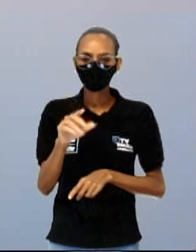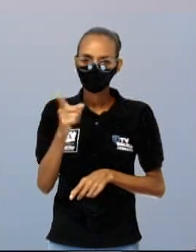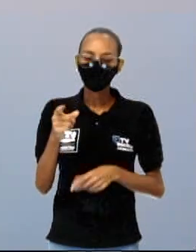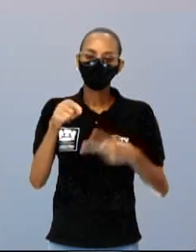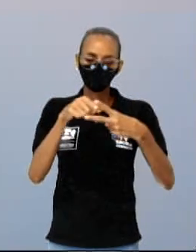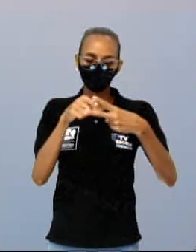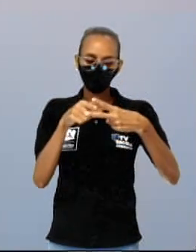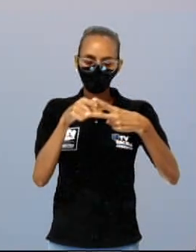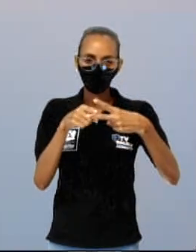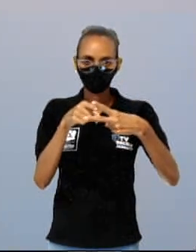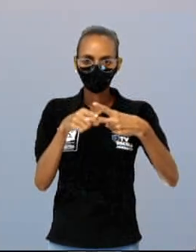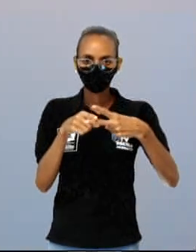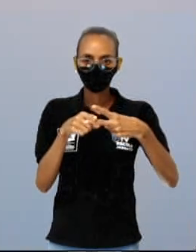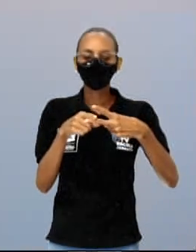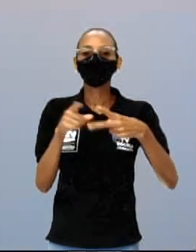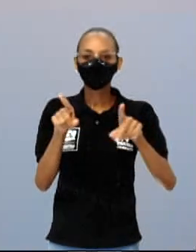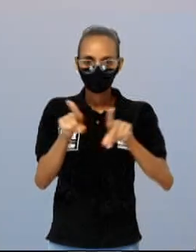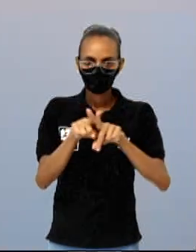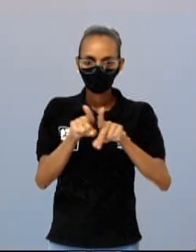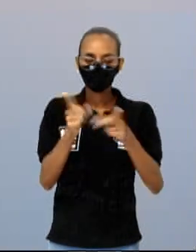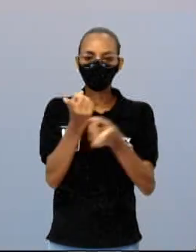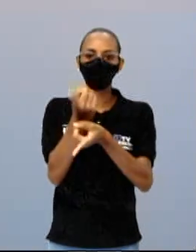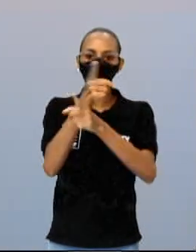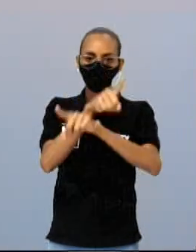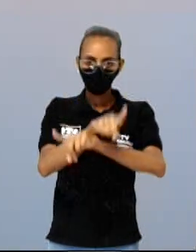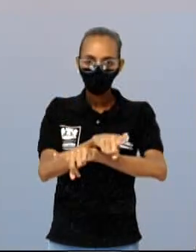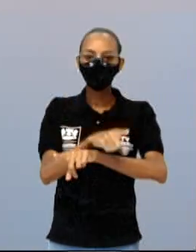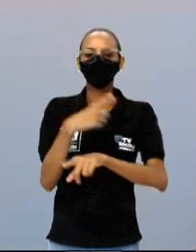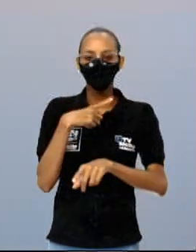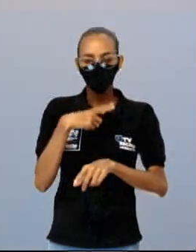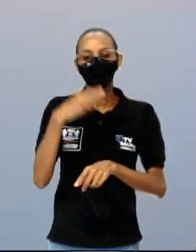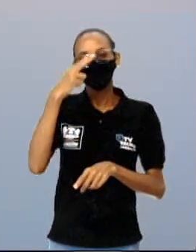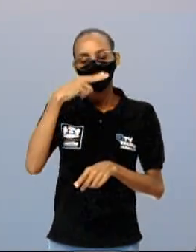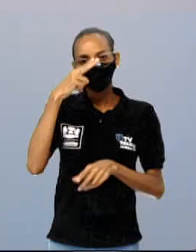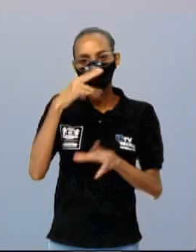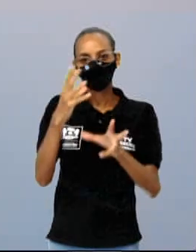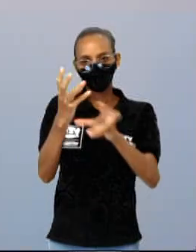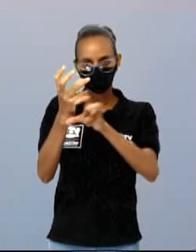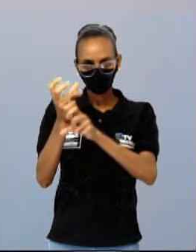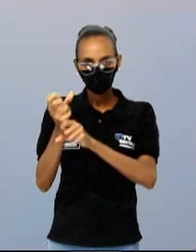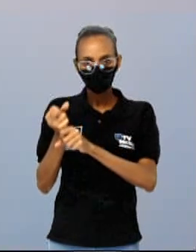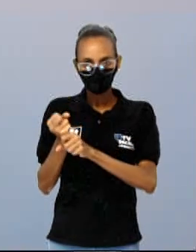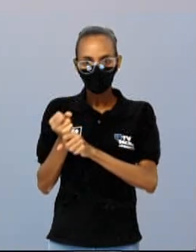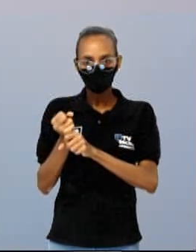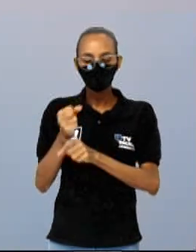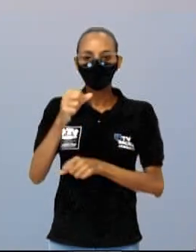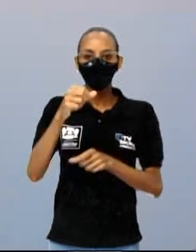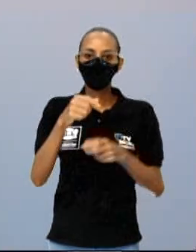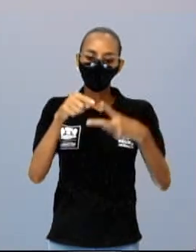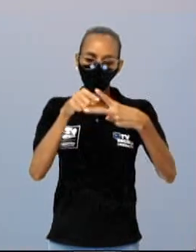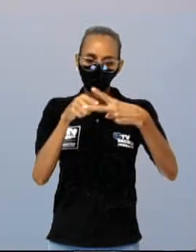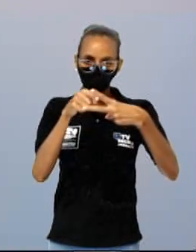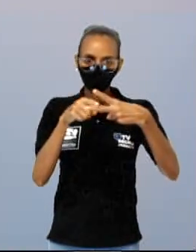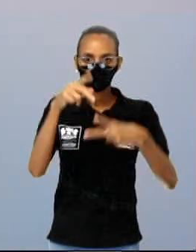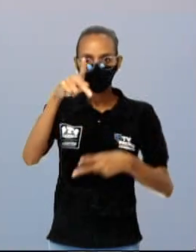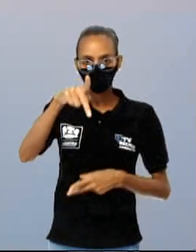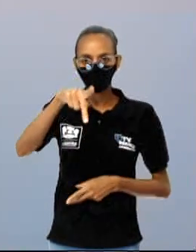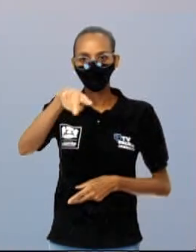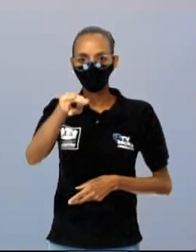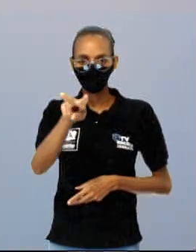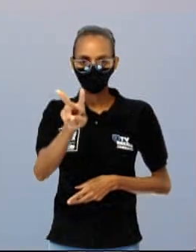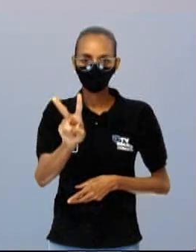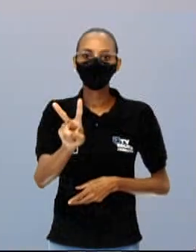opostos pelo vértice também têm a mesma medida, ou seja, os ângulos OPV, os ângulos opostos pelo